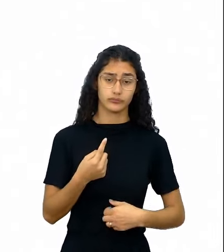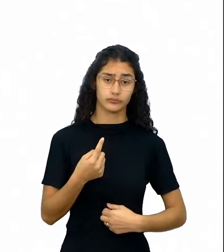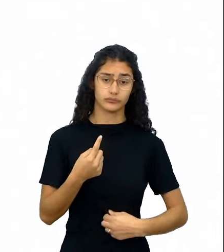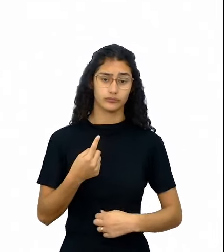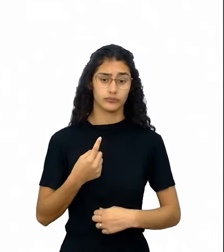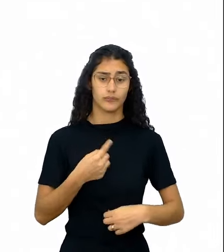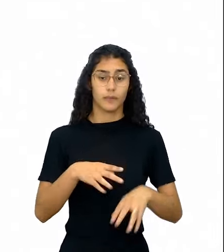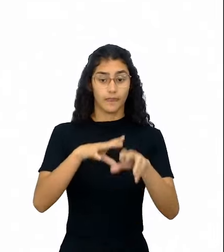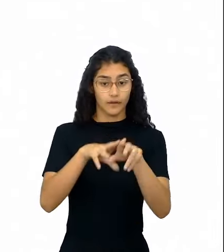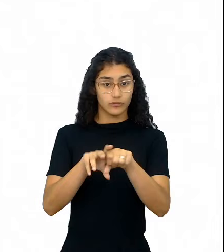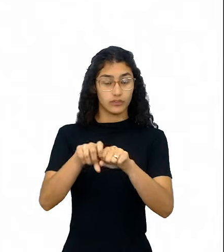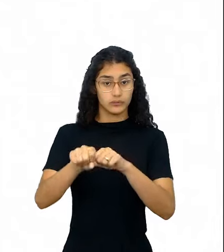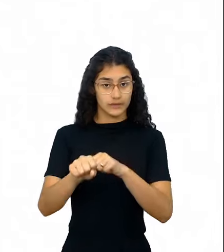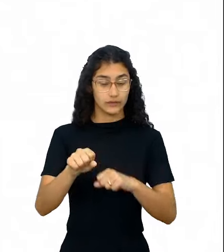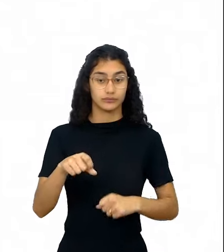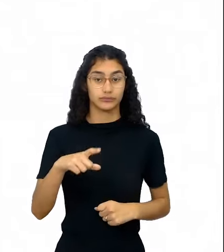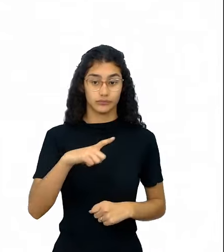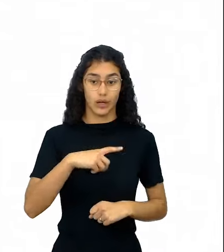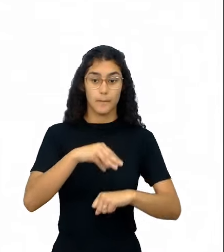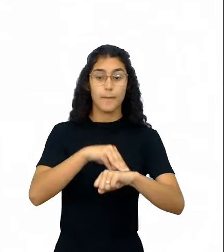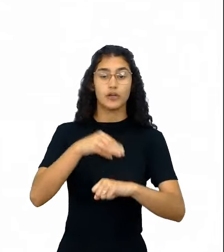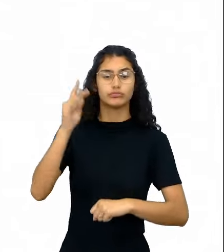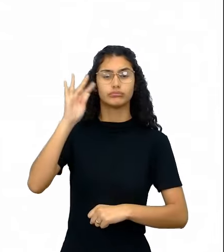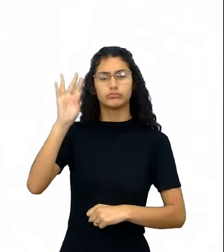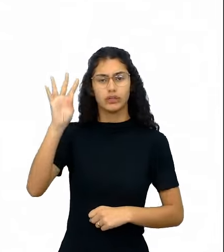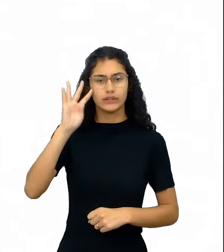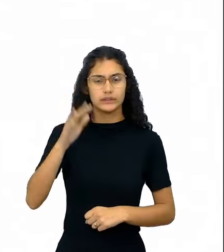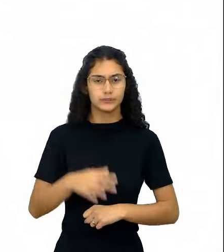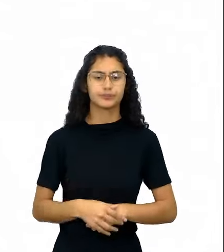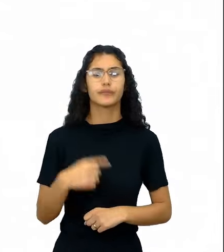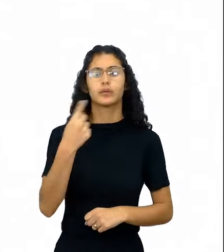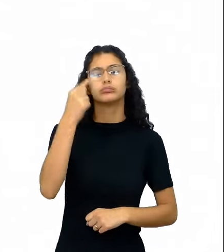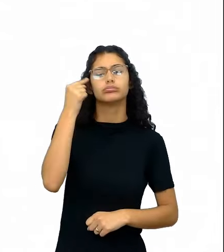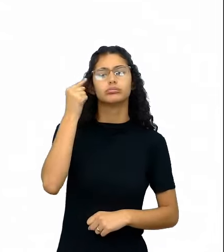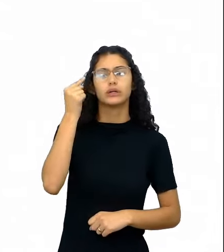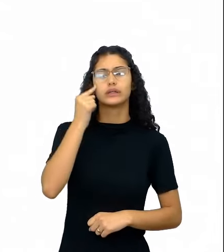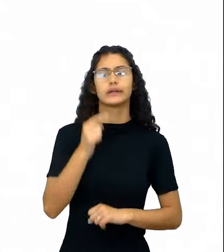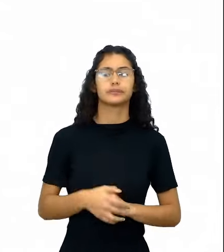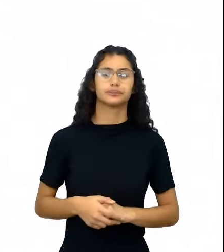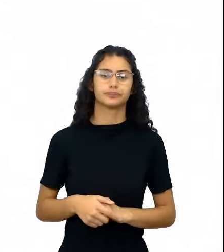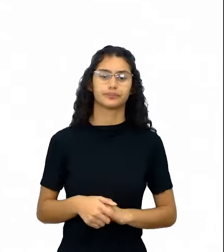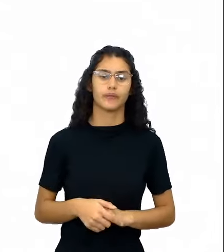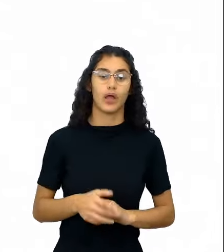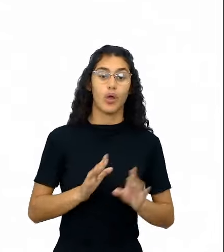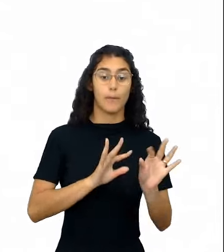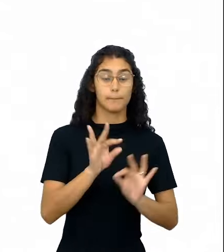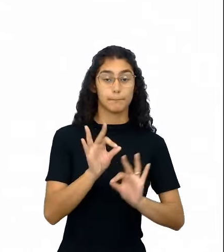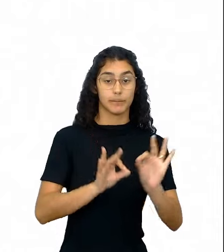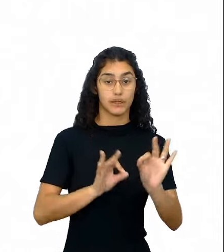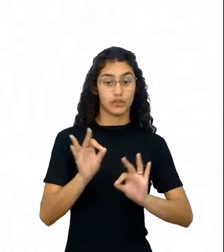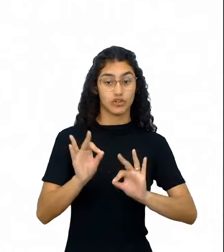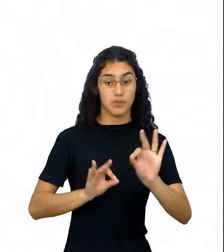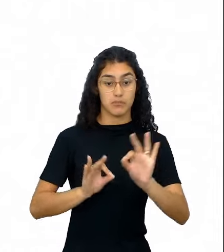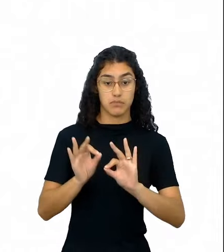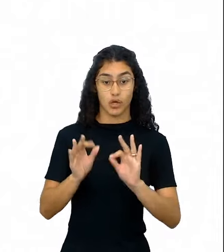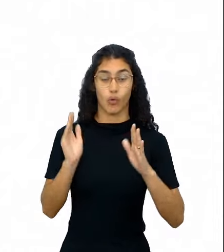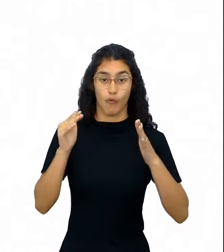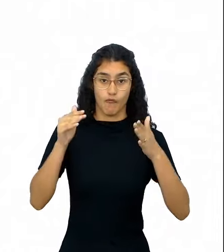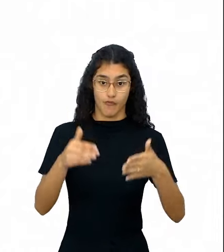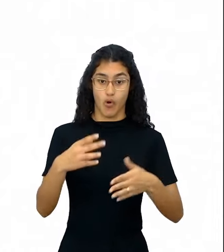da nossa formação, do nosso momento de reflexão. Então, nós vamos pensar sobre o planejamento com foco nas